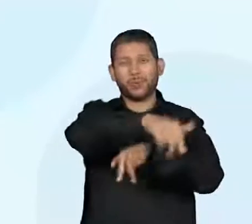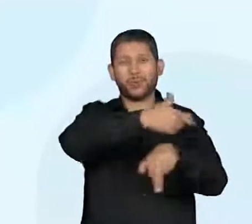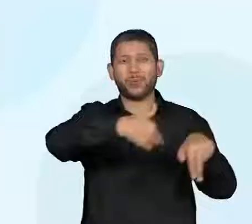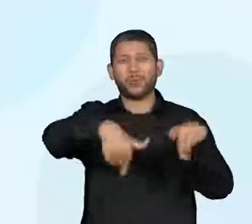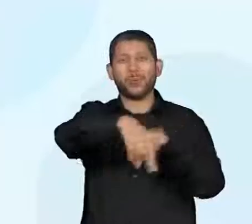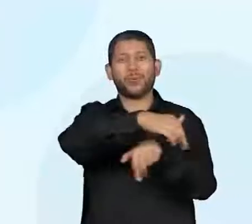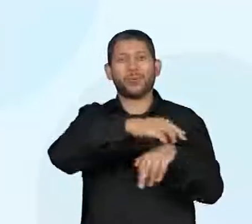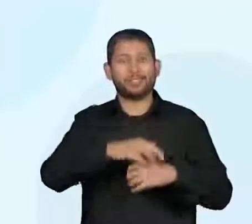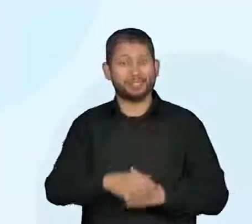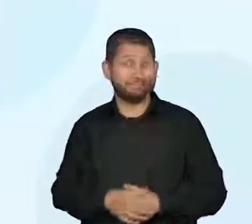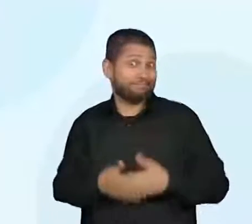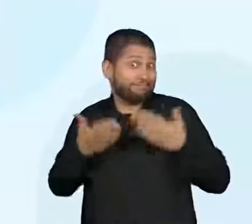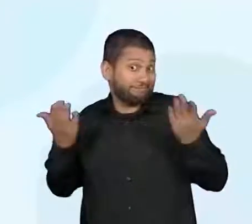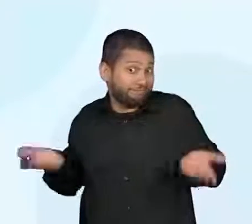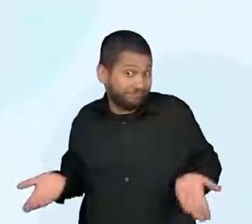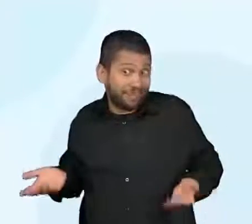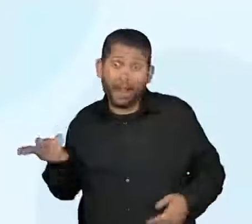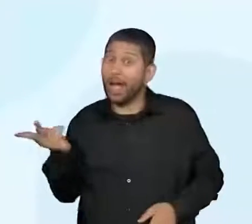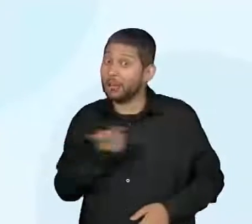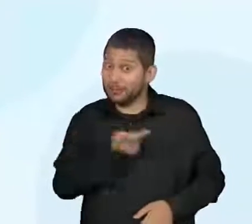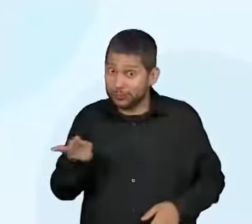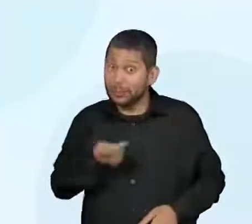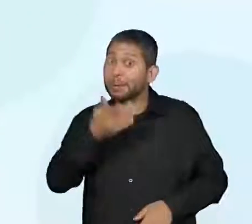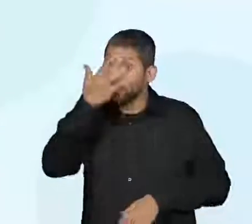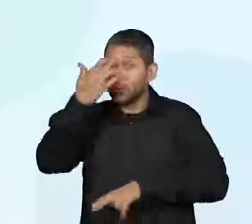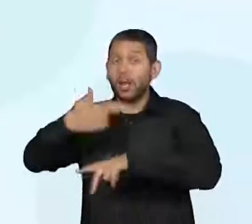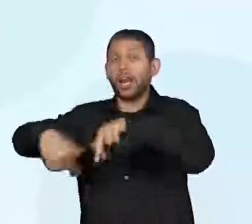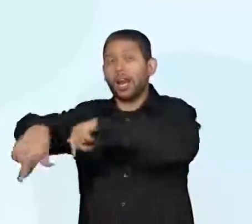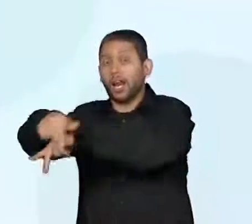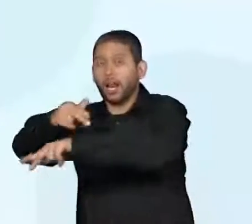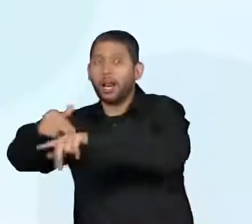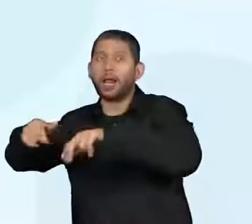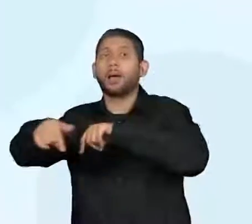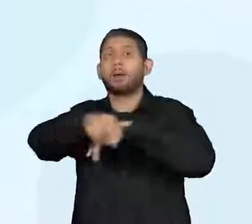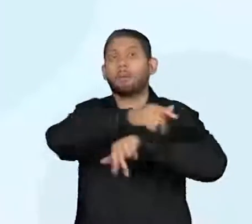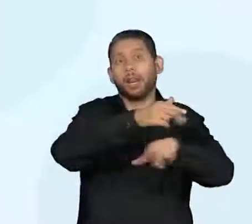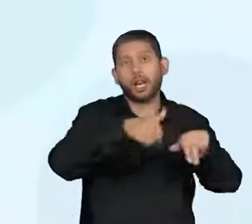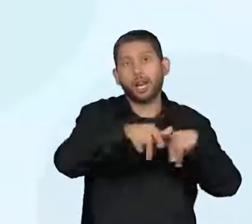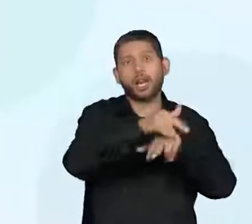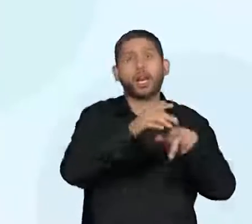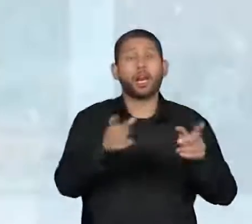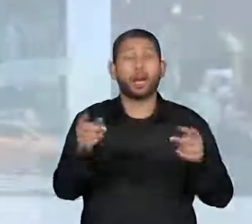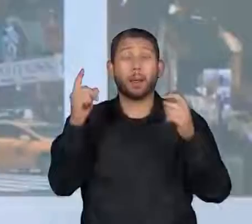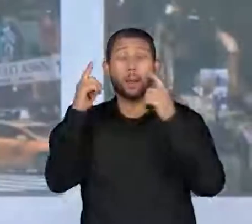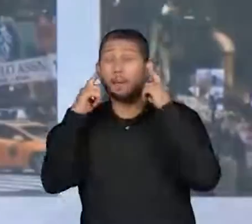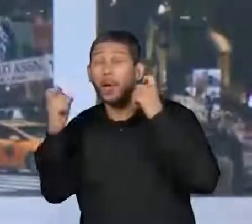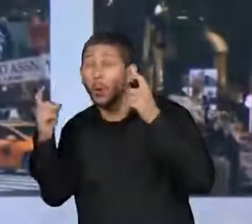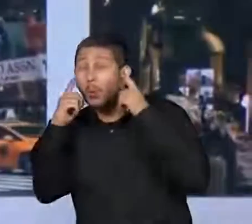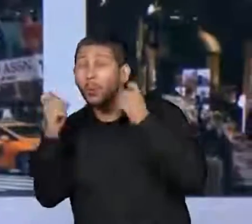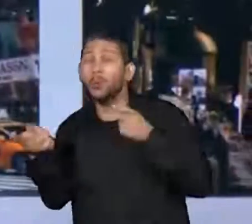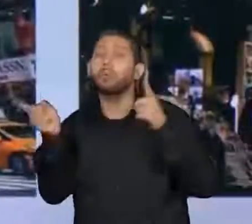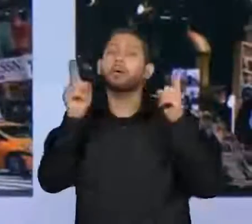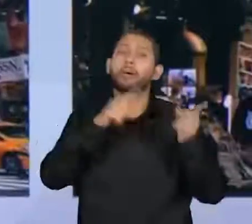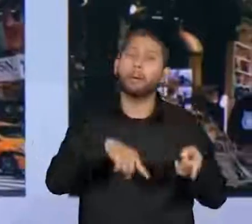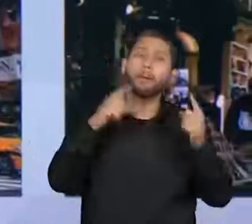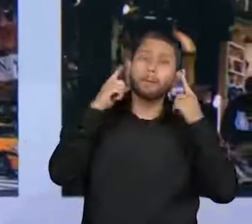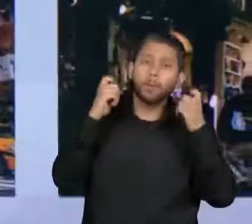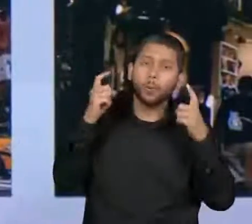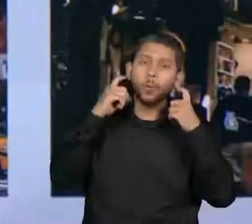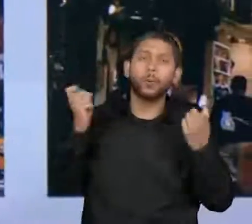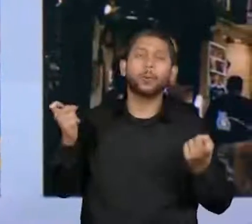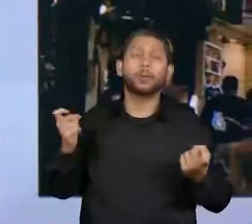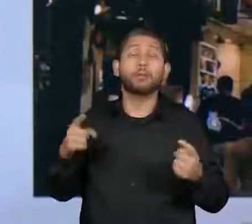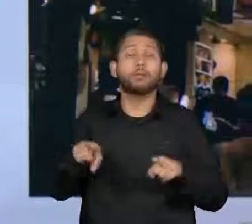ambas imagens, nas duas imagens, tem movimento, possivelmente tem muito barulho e também